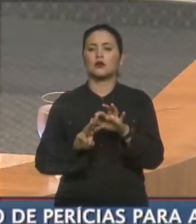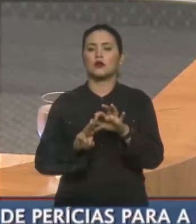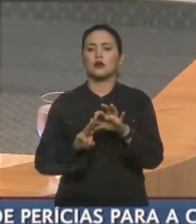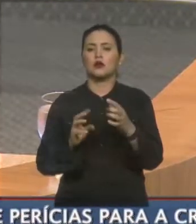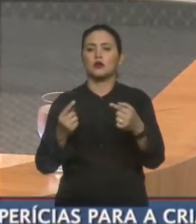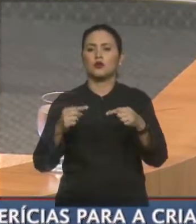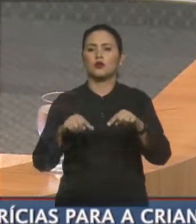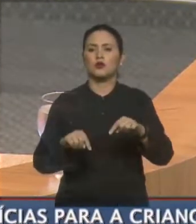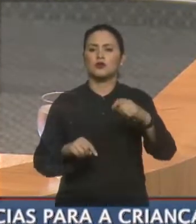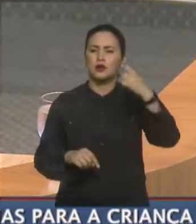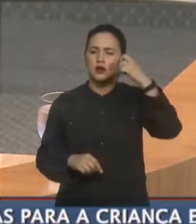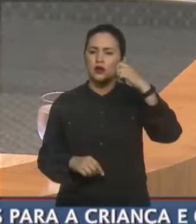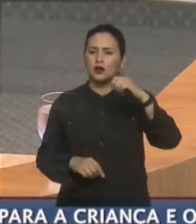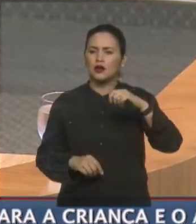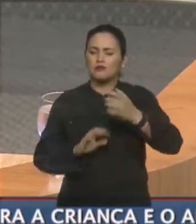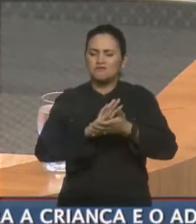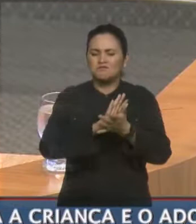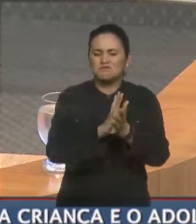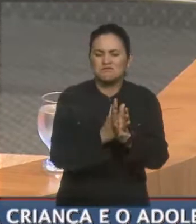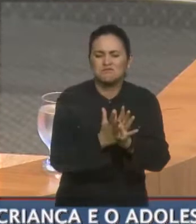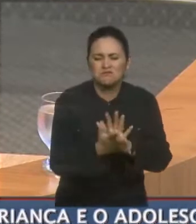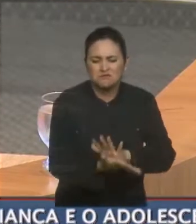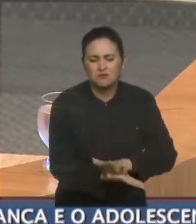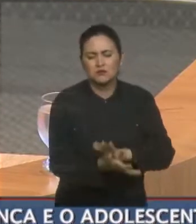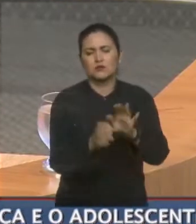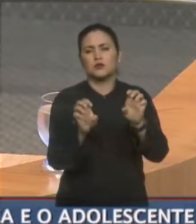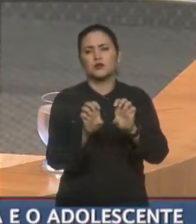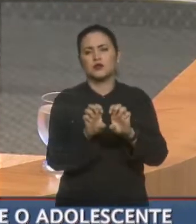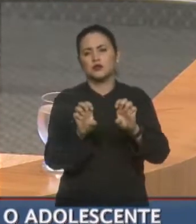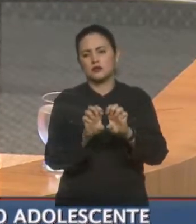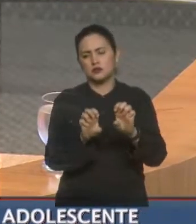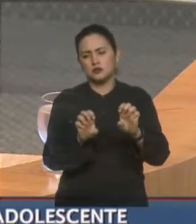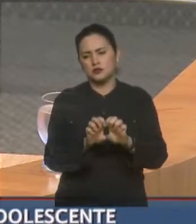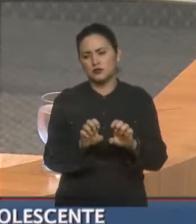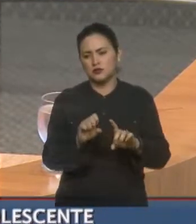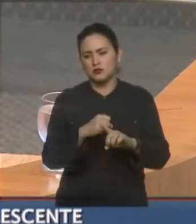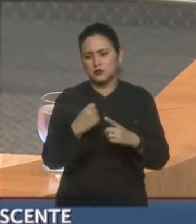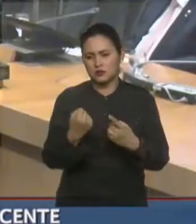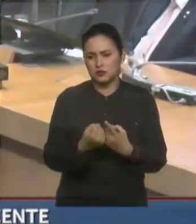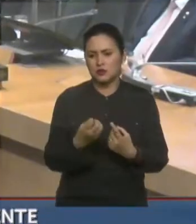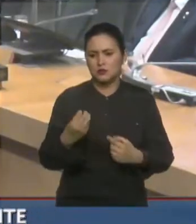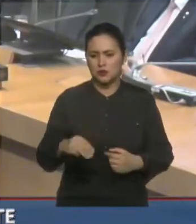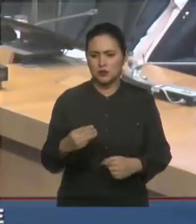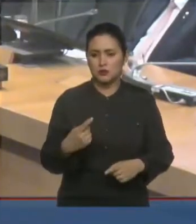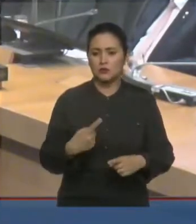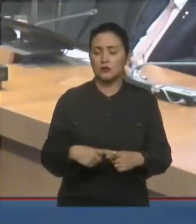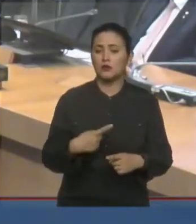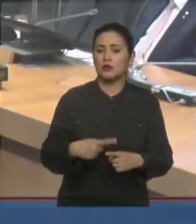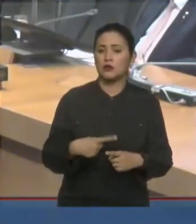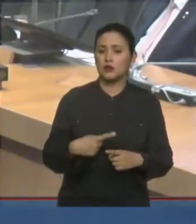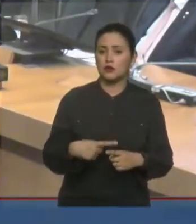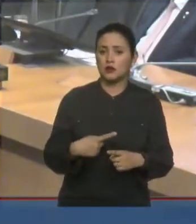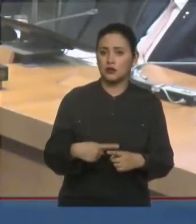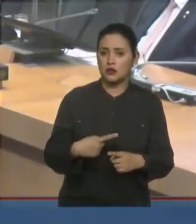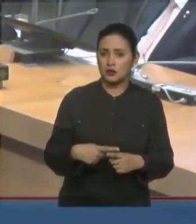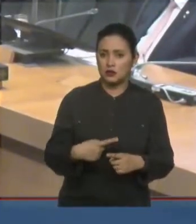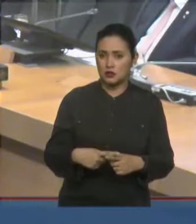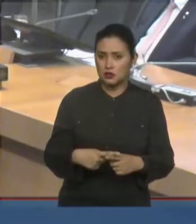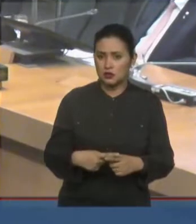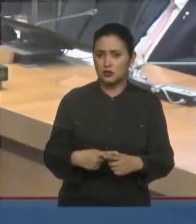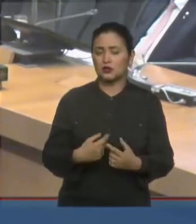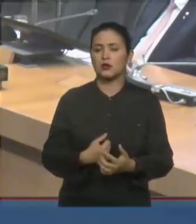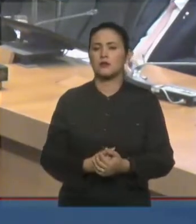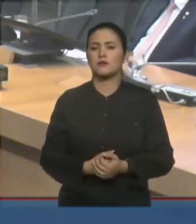sociedade maranhense. Porque as primeiras investigações aprontaram que seria casos de feitiçaria